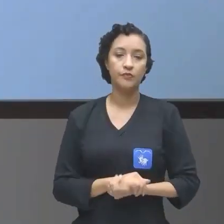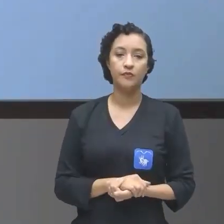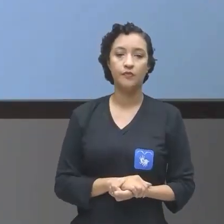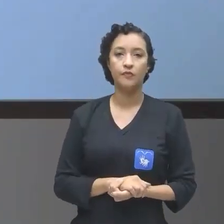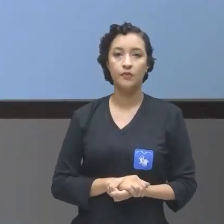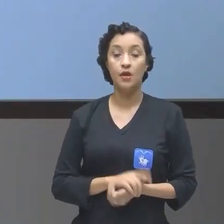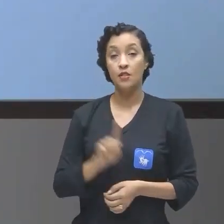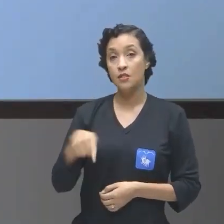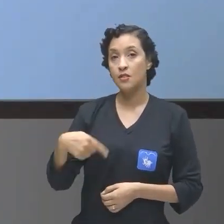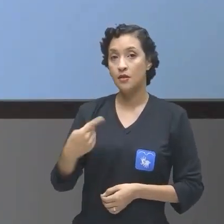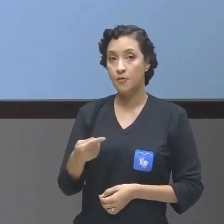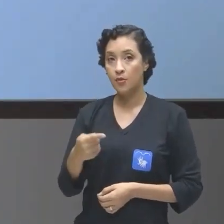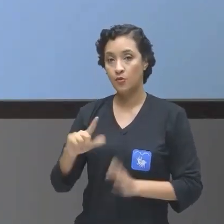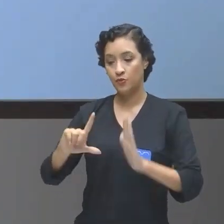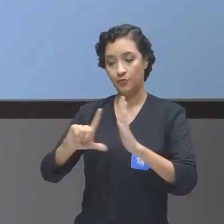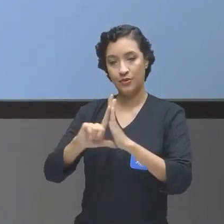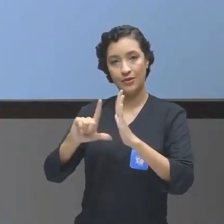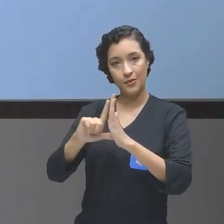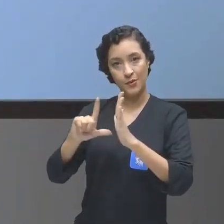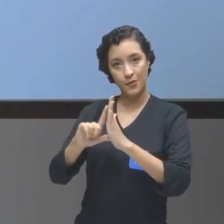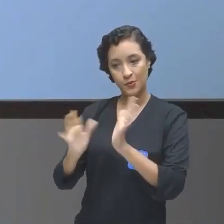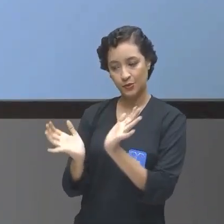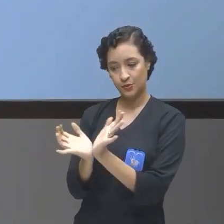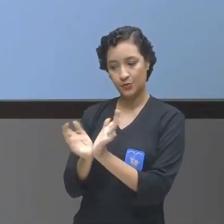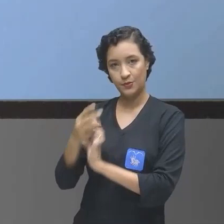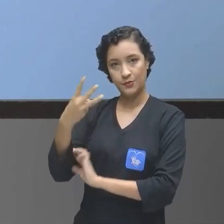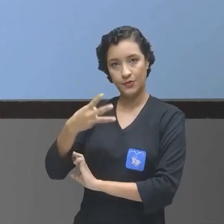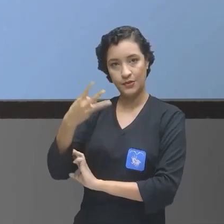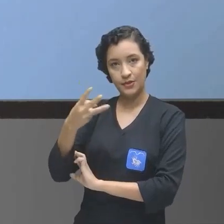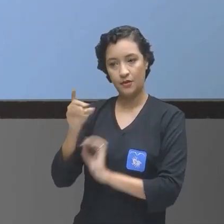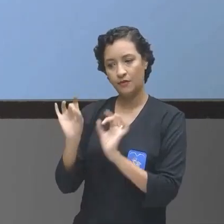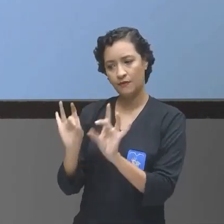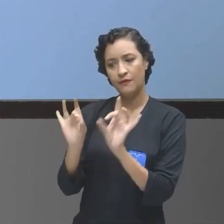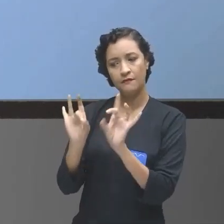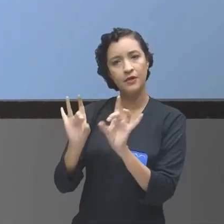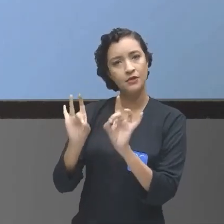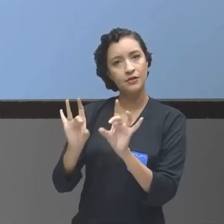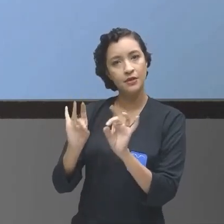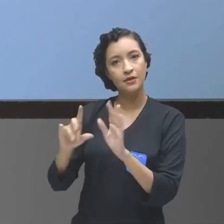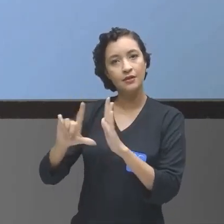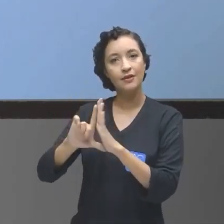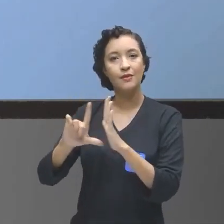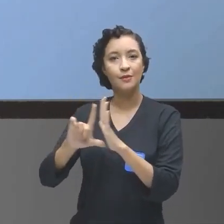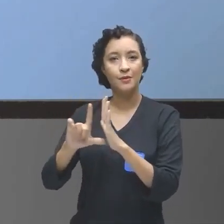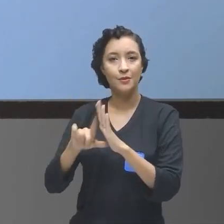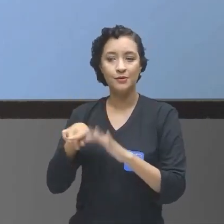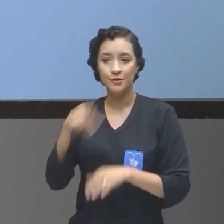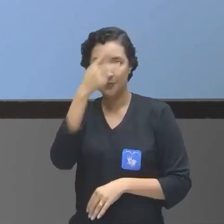Depois, a produção segue para o setor terciário, onde será vendido no comércio para o consumidor.